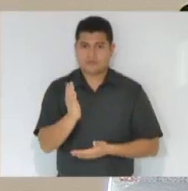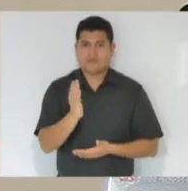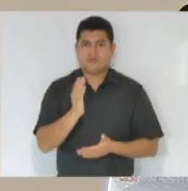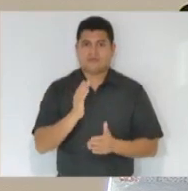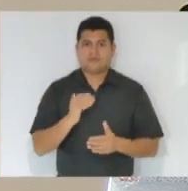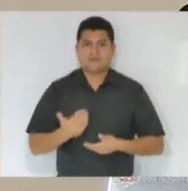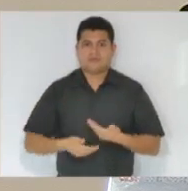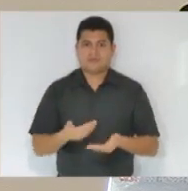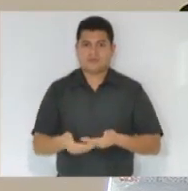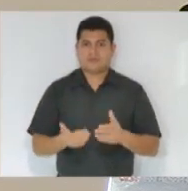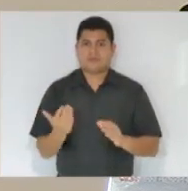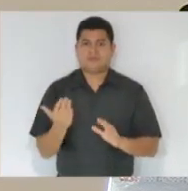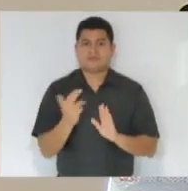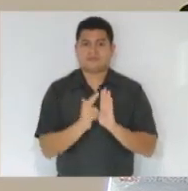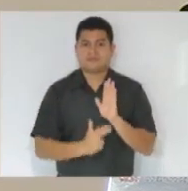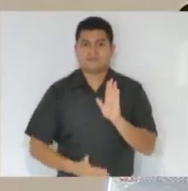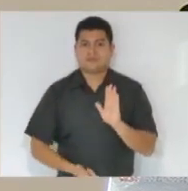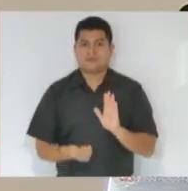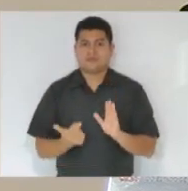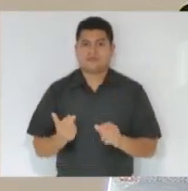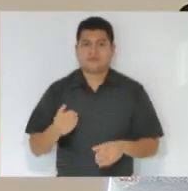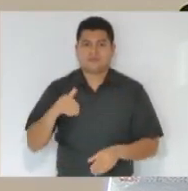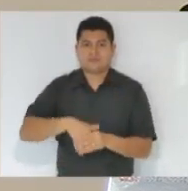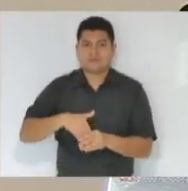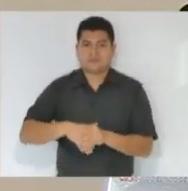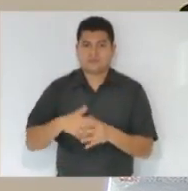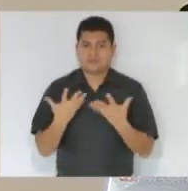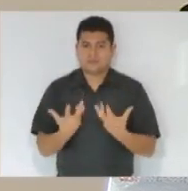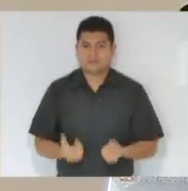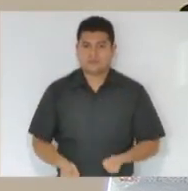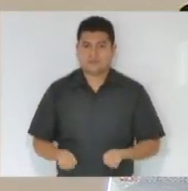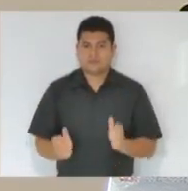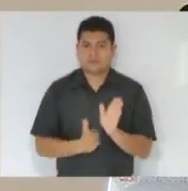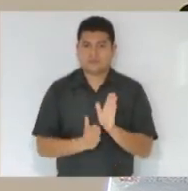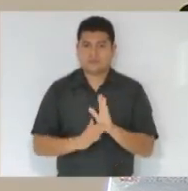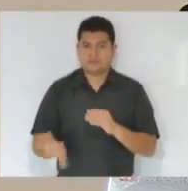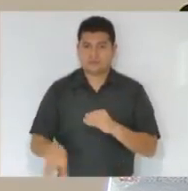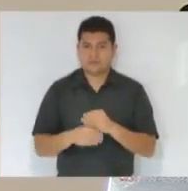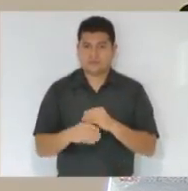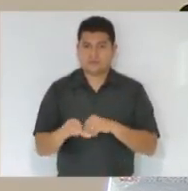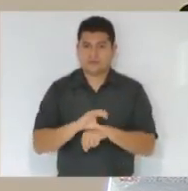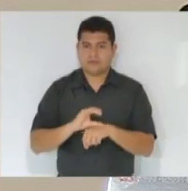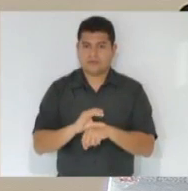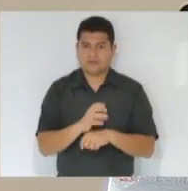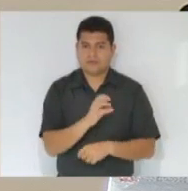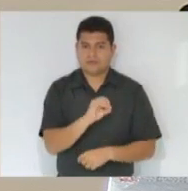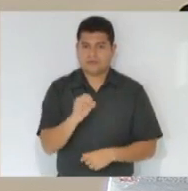nominal em turno único a admissibilidade da proposta de emenda à Constituição número